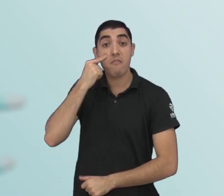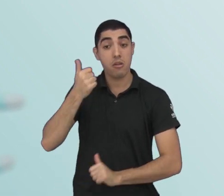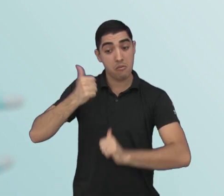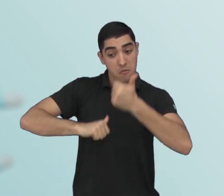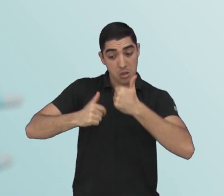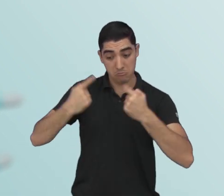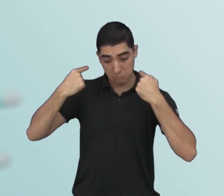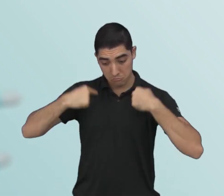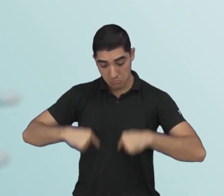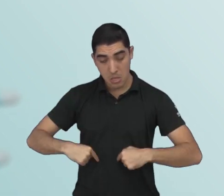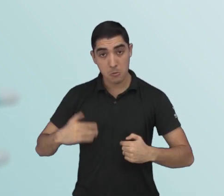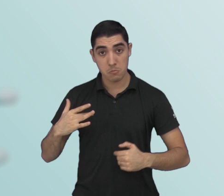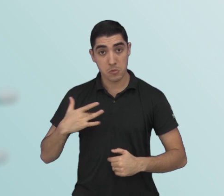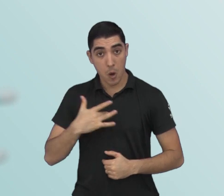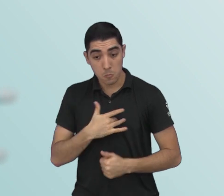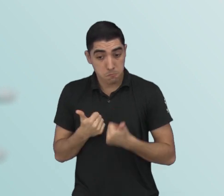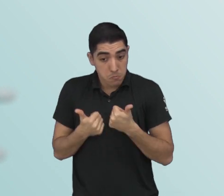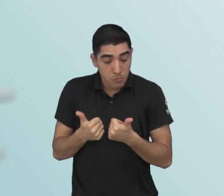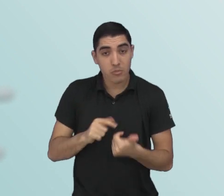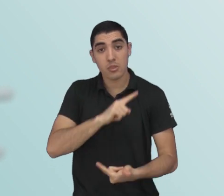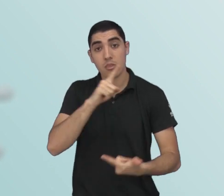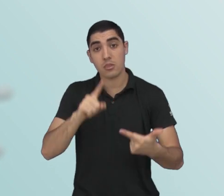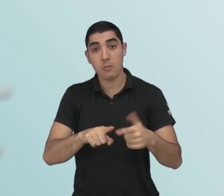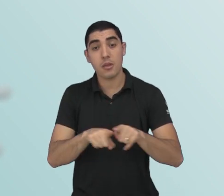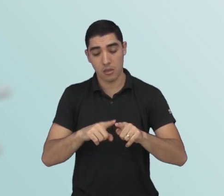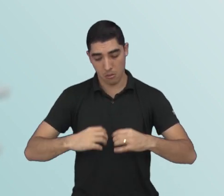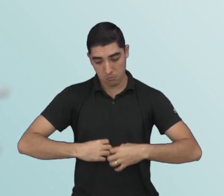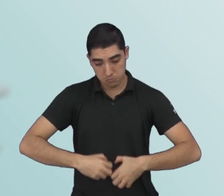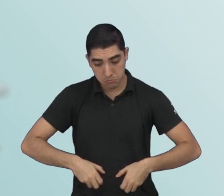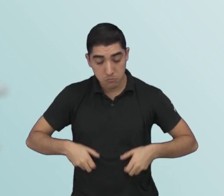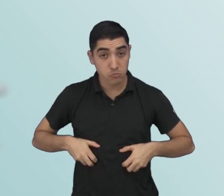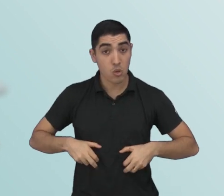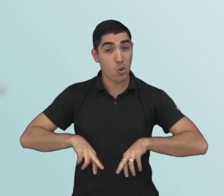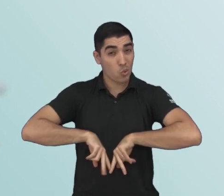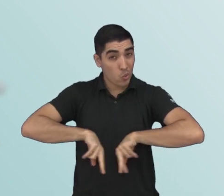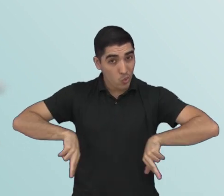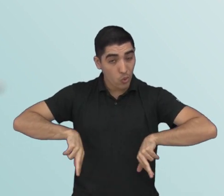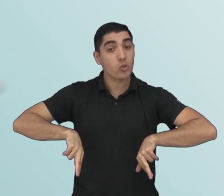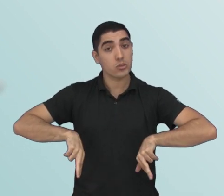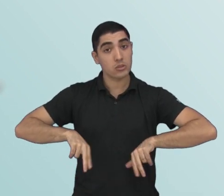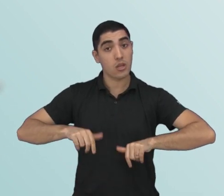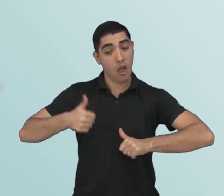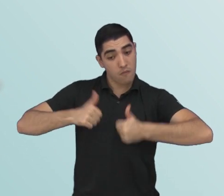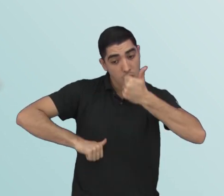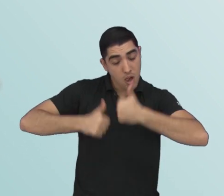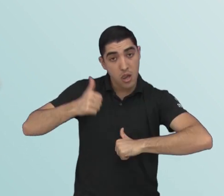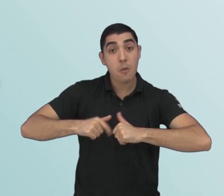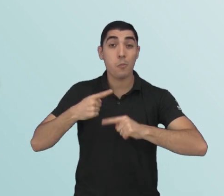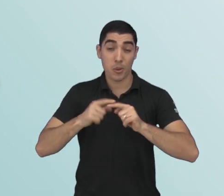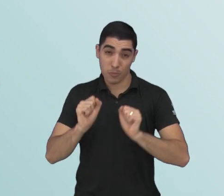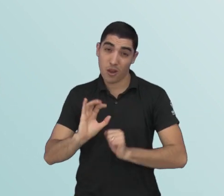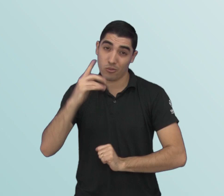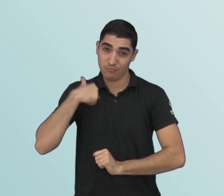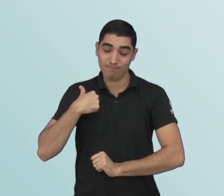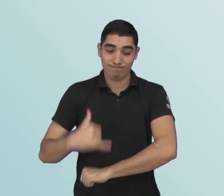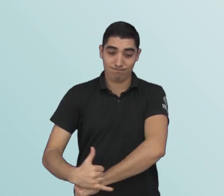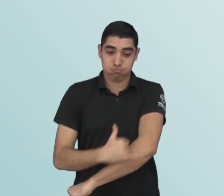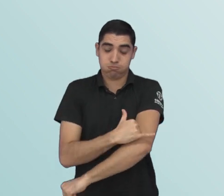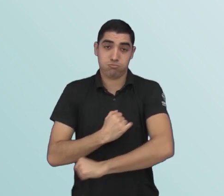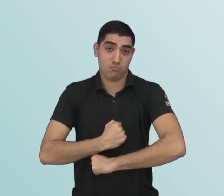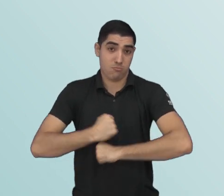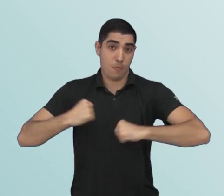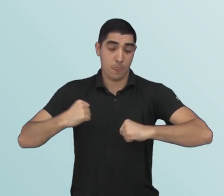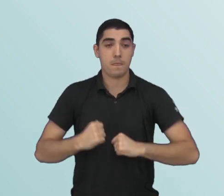sua imunidade, a distúrbios metabólicos e endócrinos, porque eles têm mais tendência à